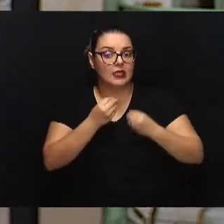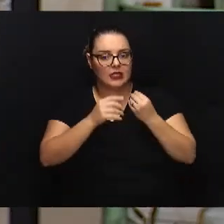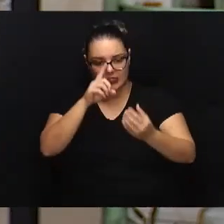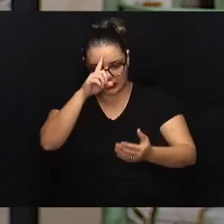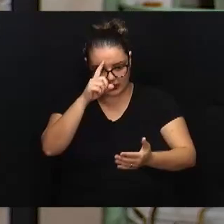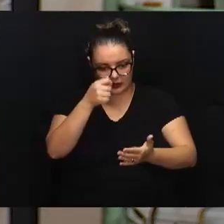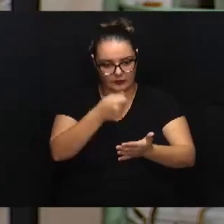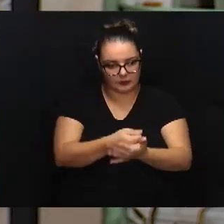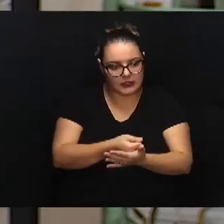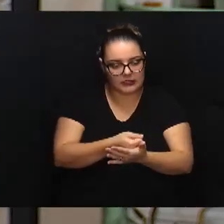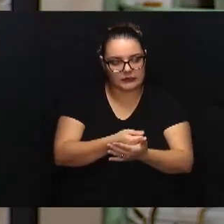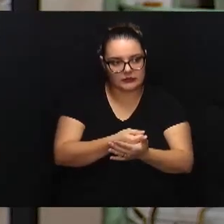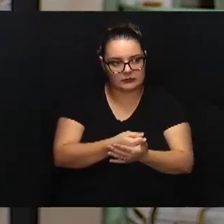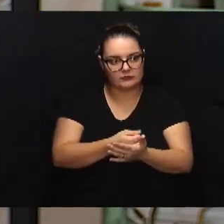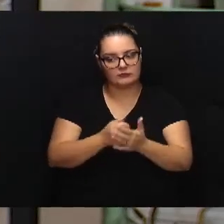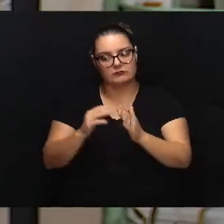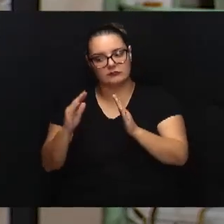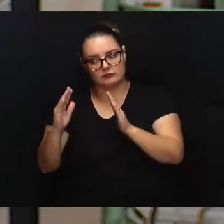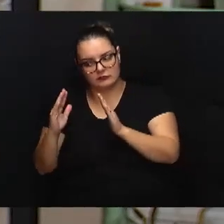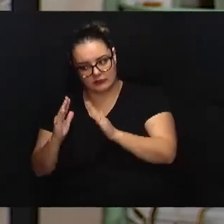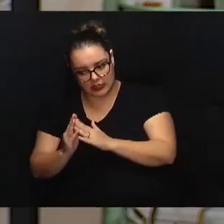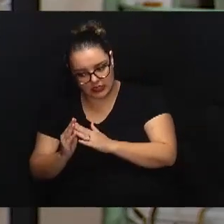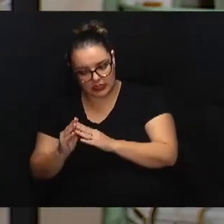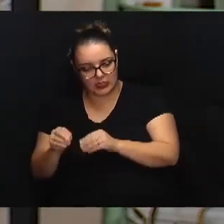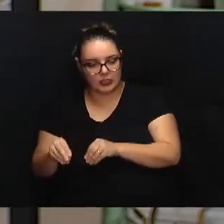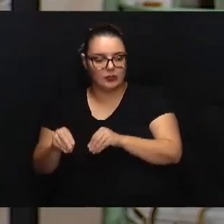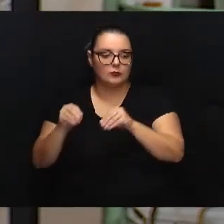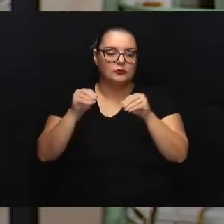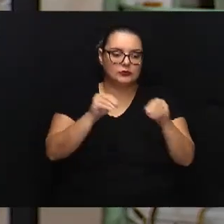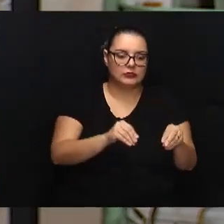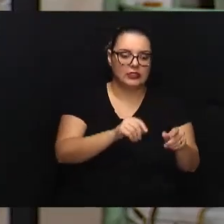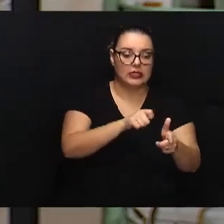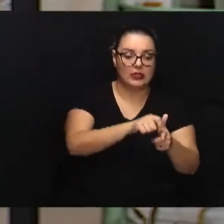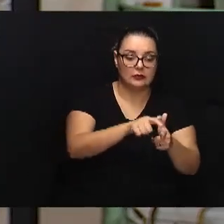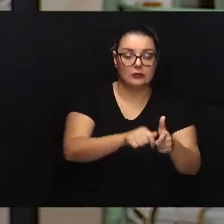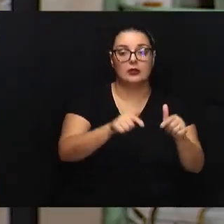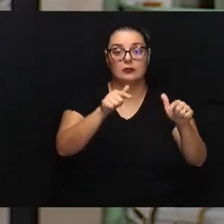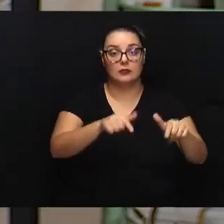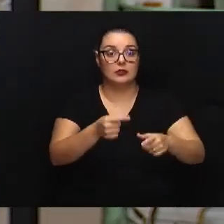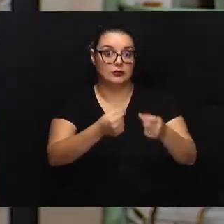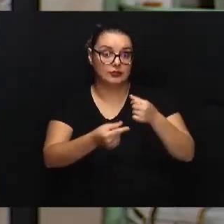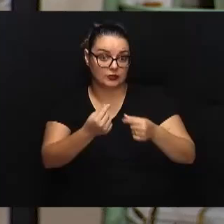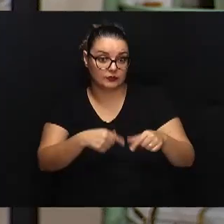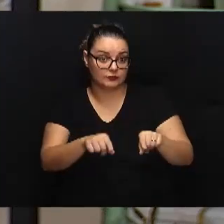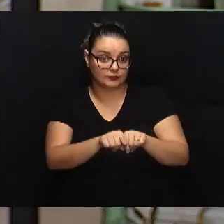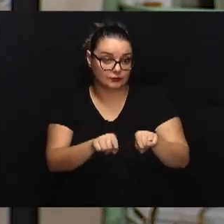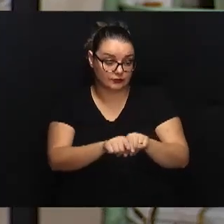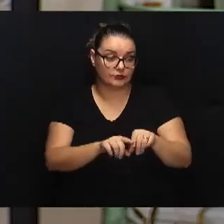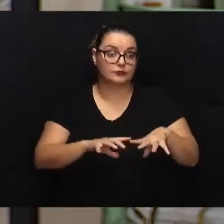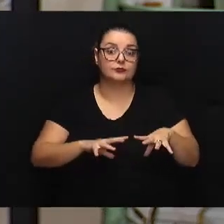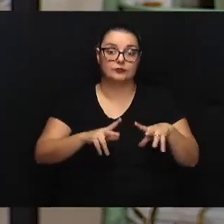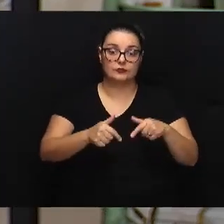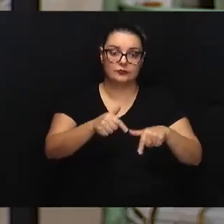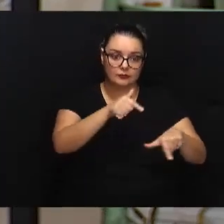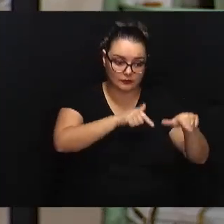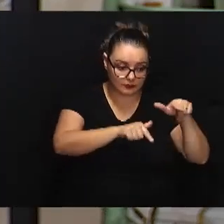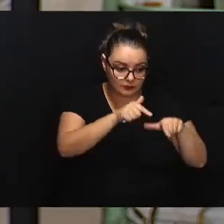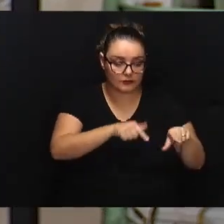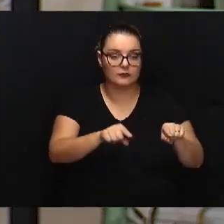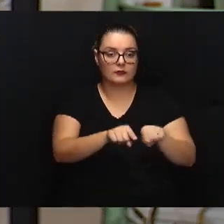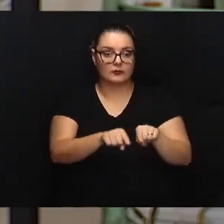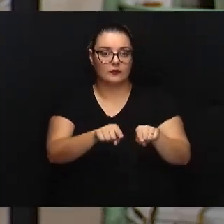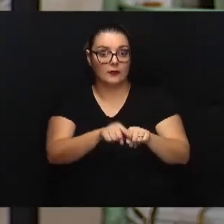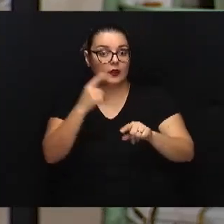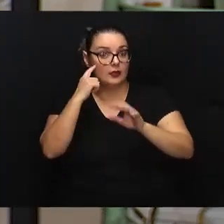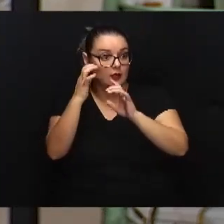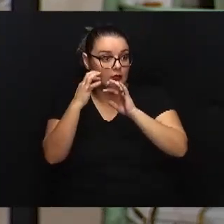da casa, alugar um espaço? Porque, além das questões econômicas, tem toda uma logística também para se pensar nesse